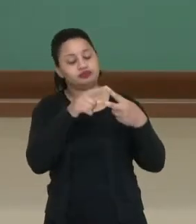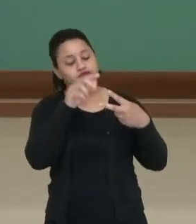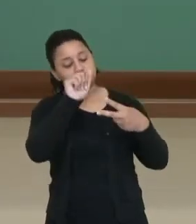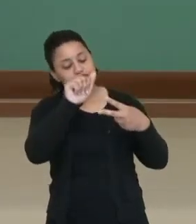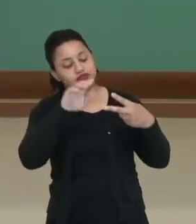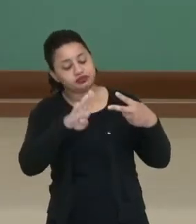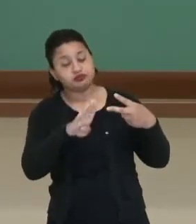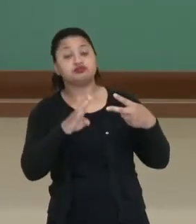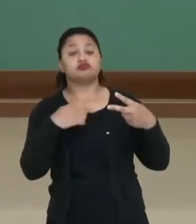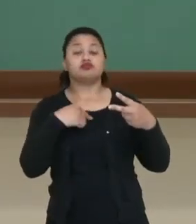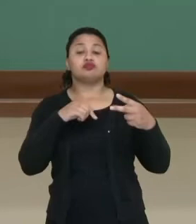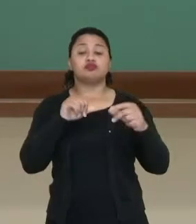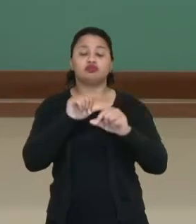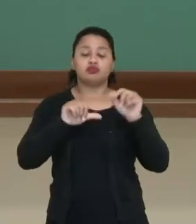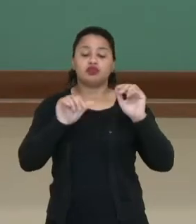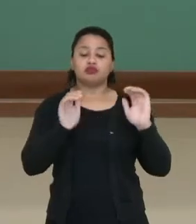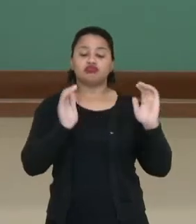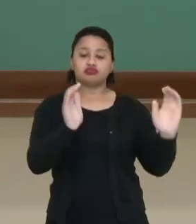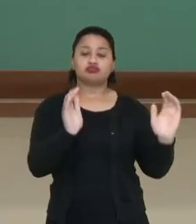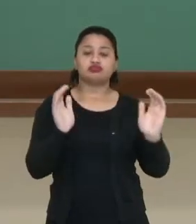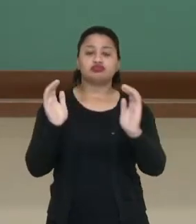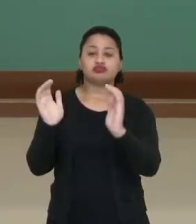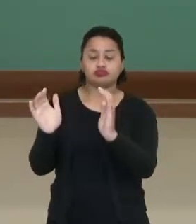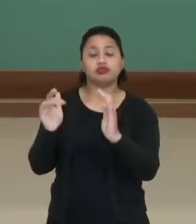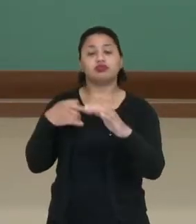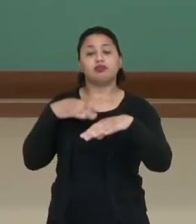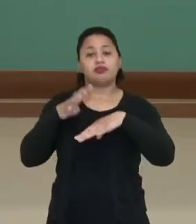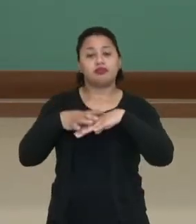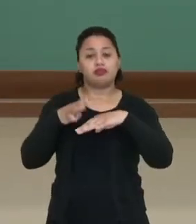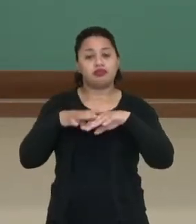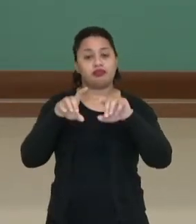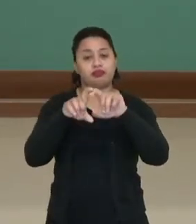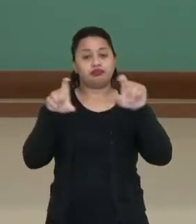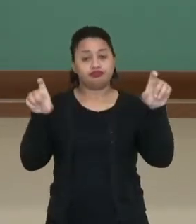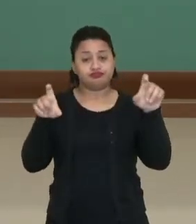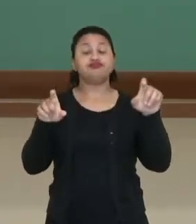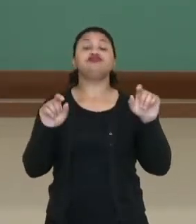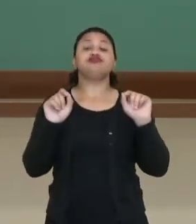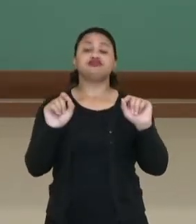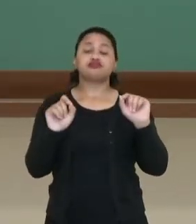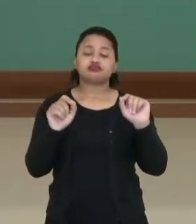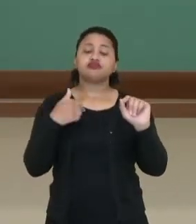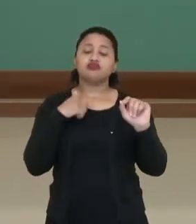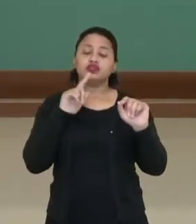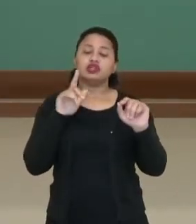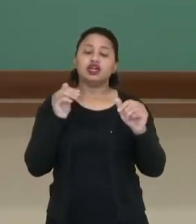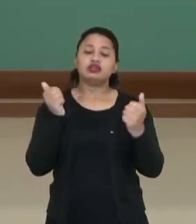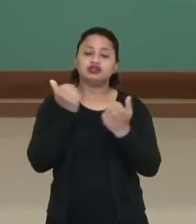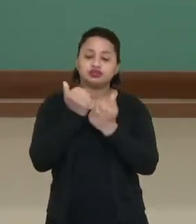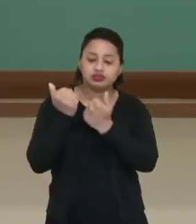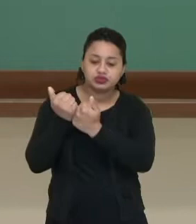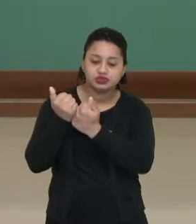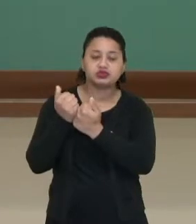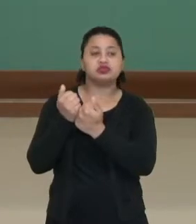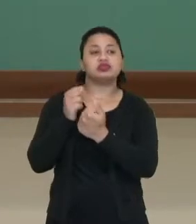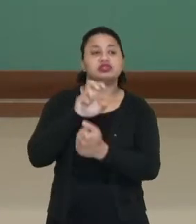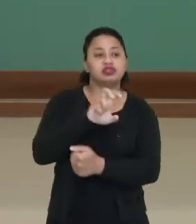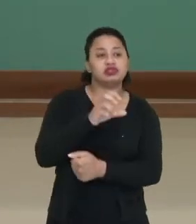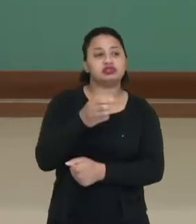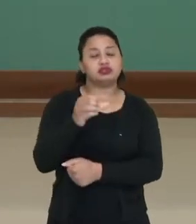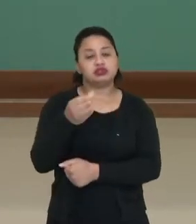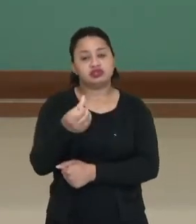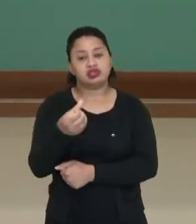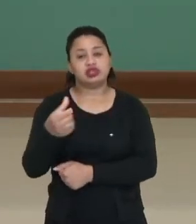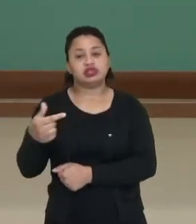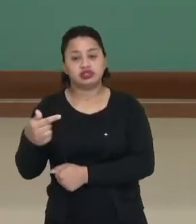plano B, transformar em uma sentença matemática, que é a nossa função, e substituir ali pelo 5, 6 ou 7,